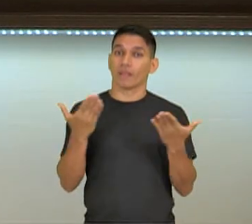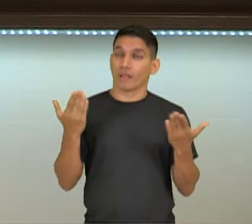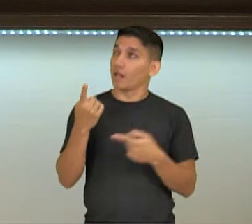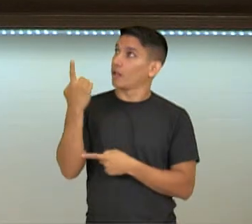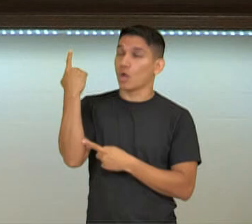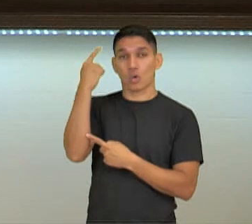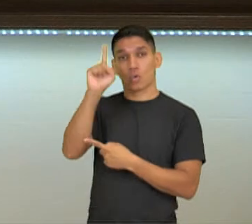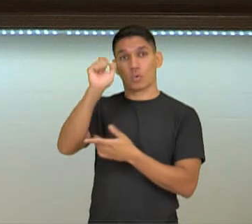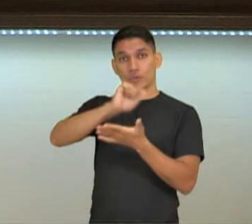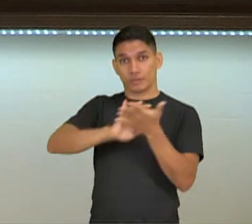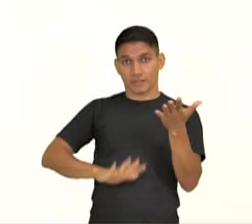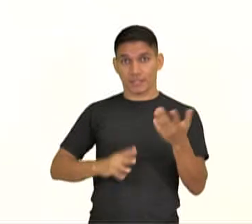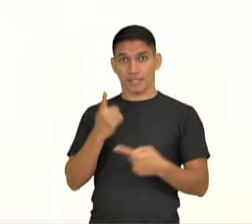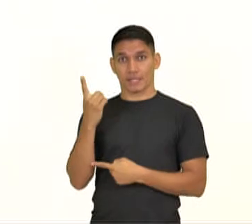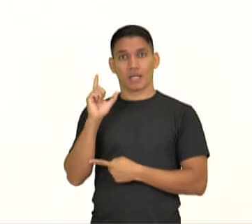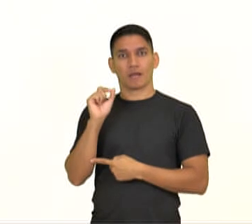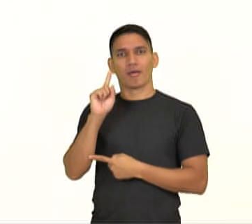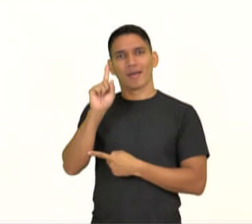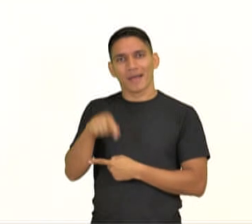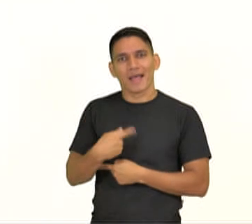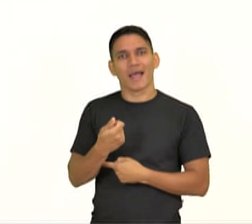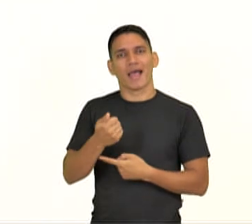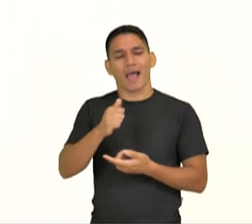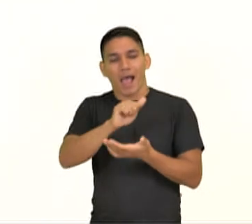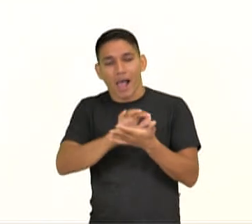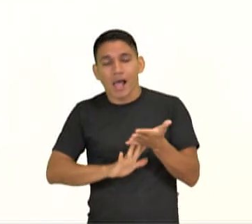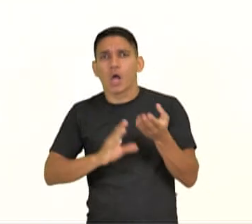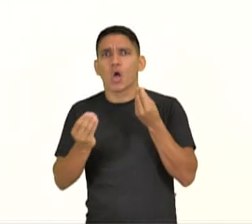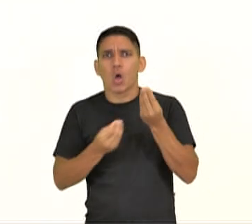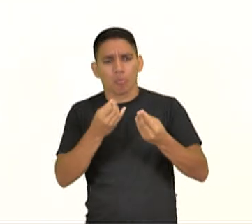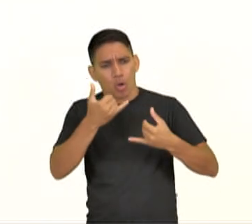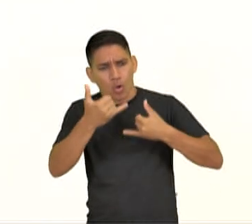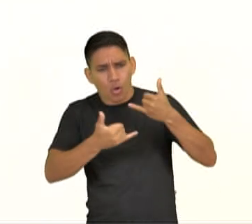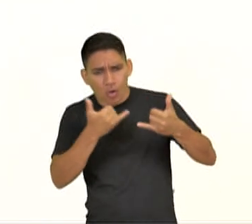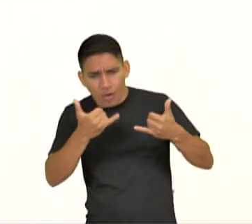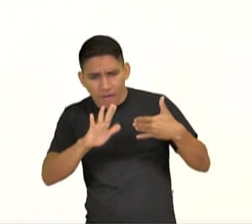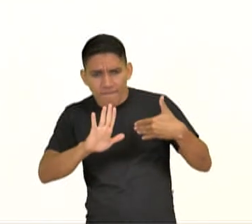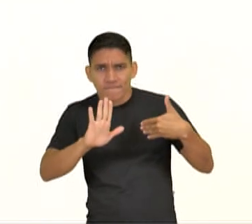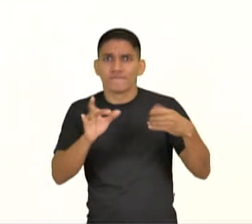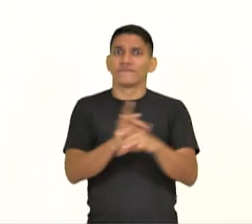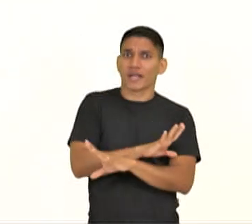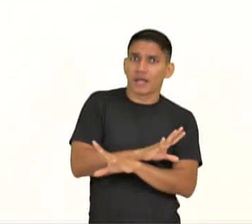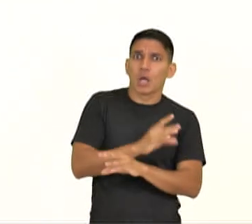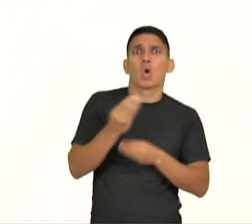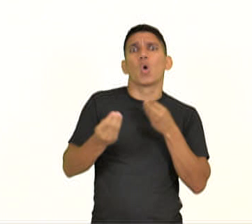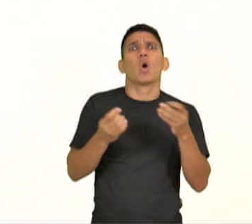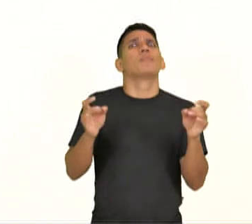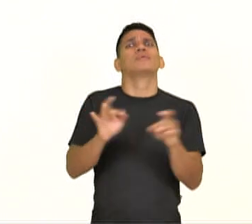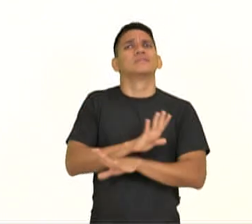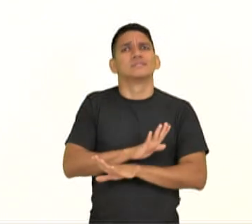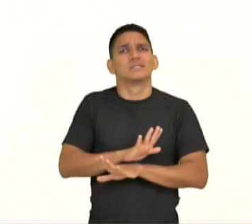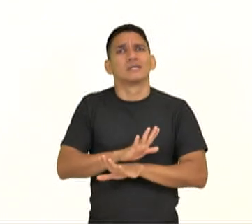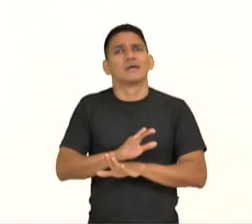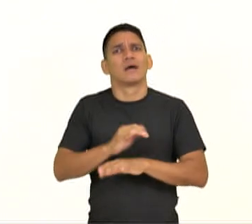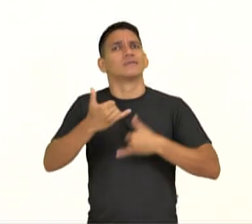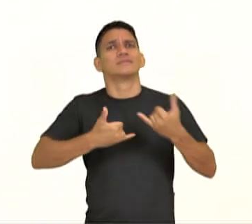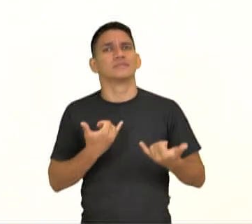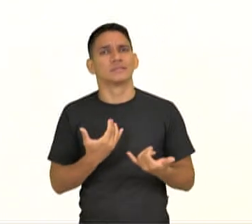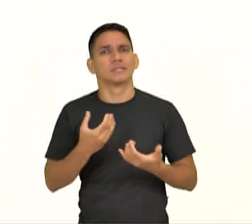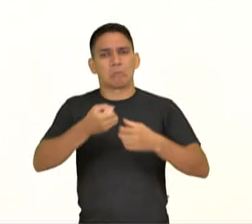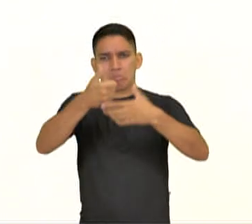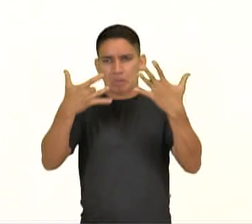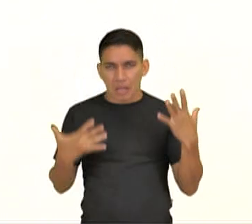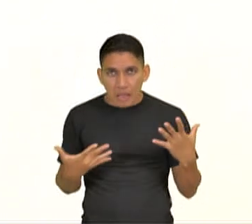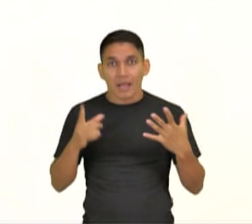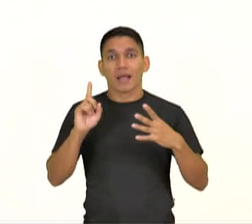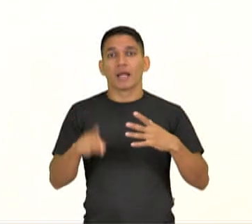Agora, o último exercício. Os jogos de fechamento geralmente encerram uma atividade. E como que eles podem ser definidos? A.